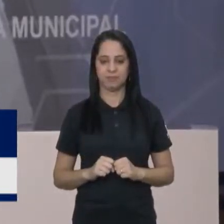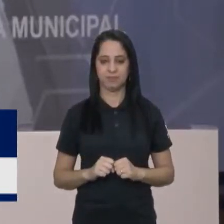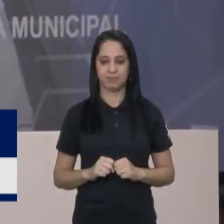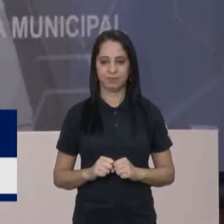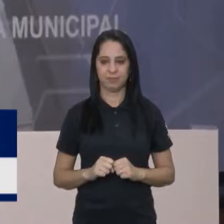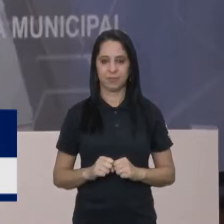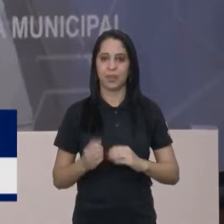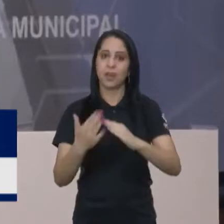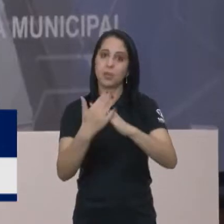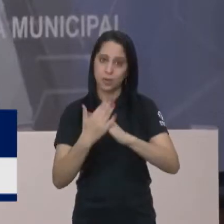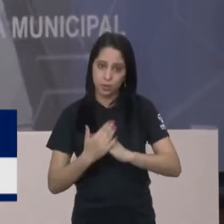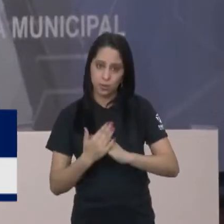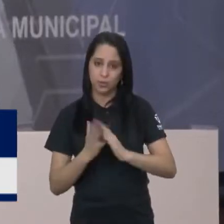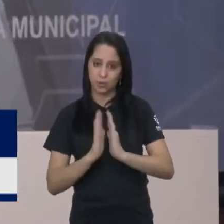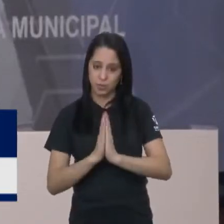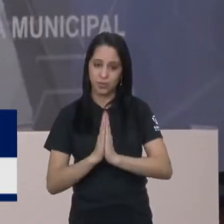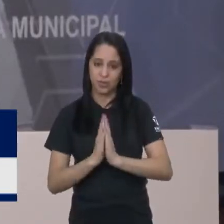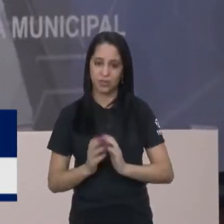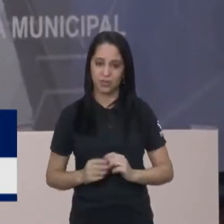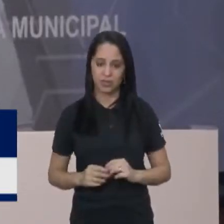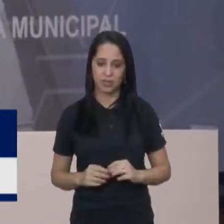Me ajuda aí, Luiz.